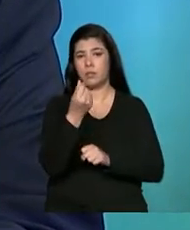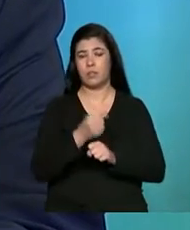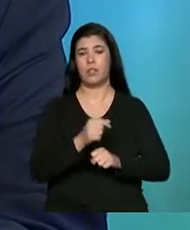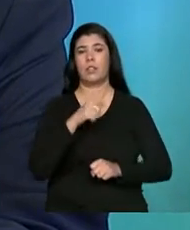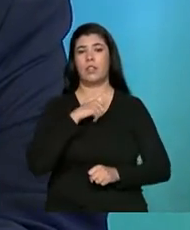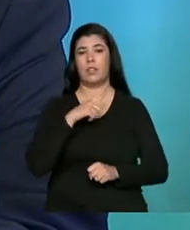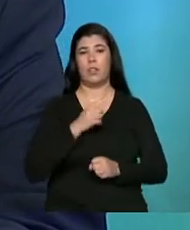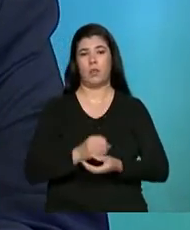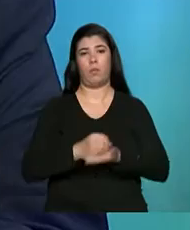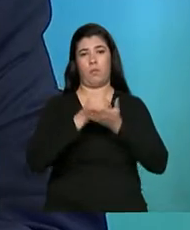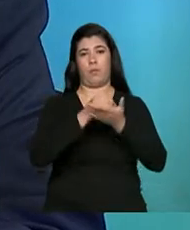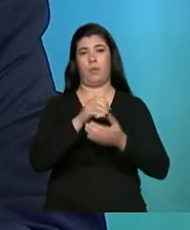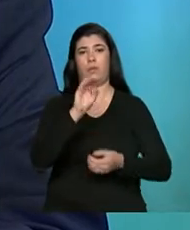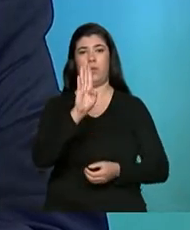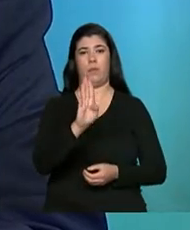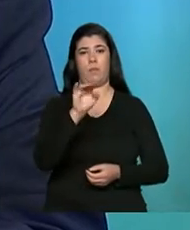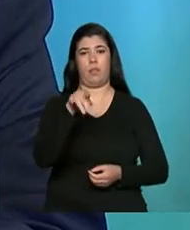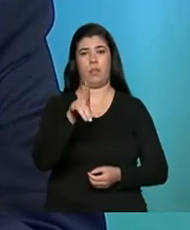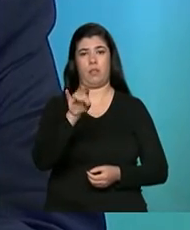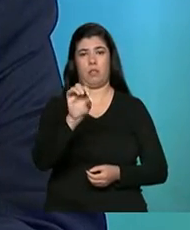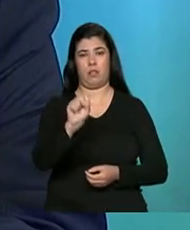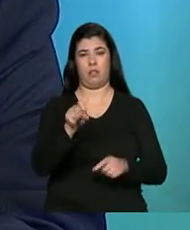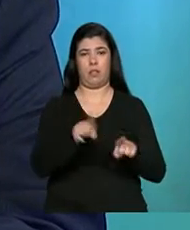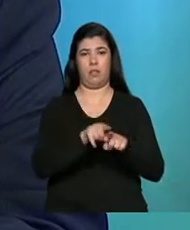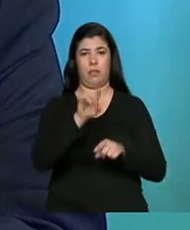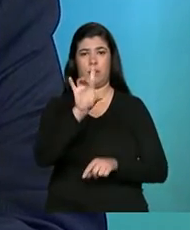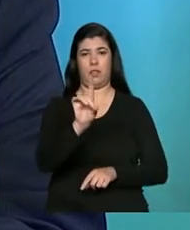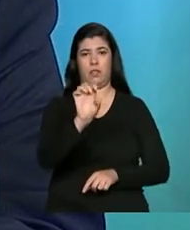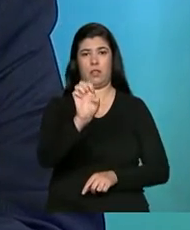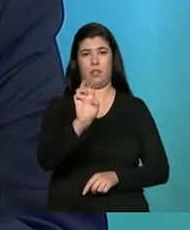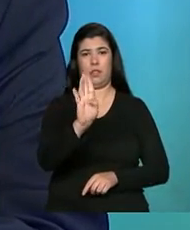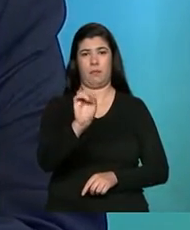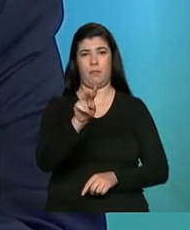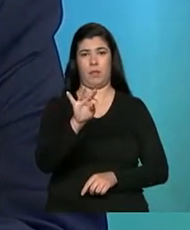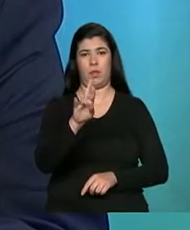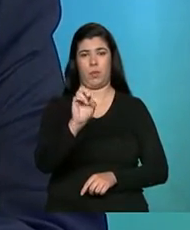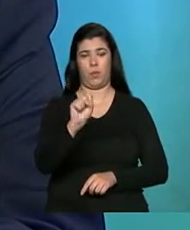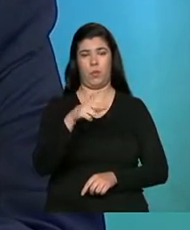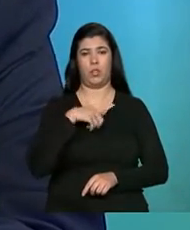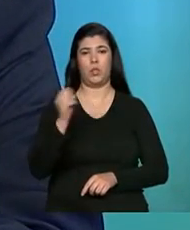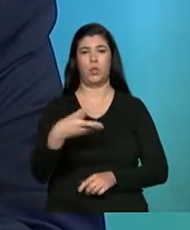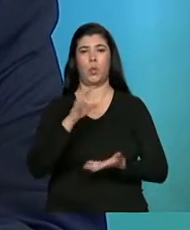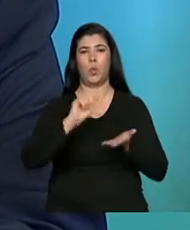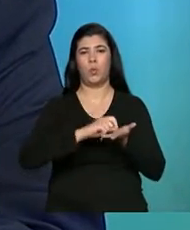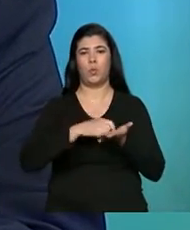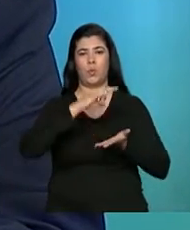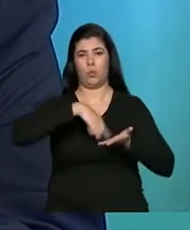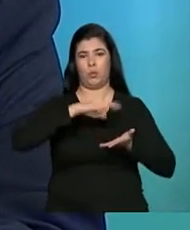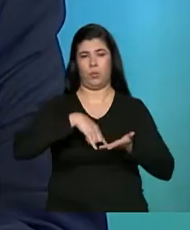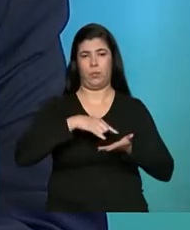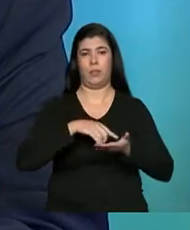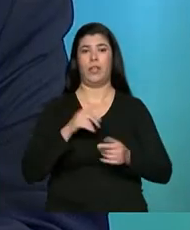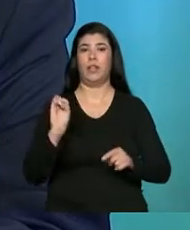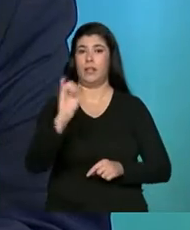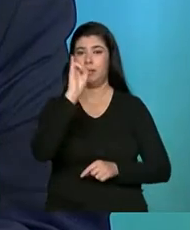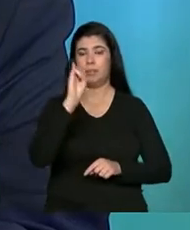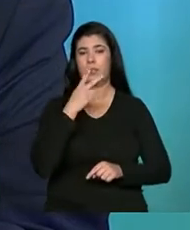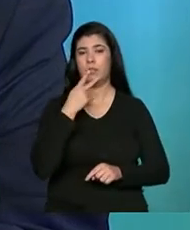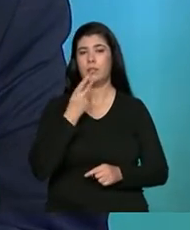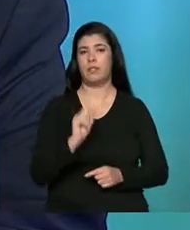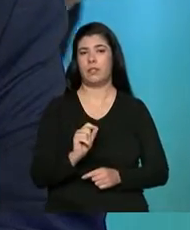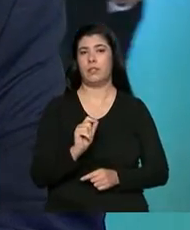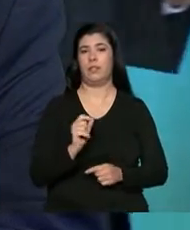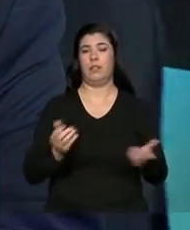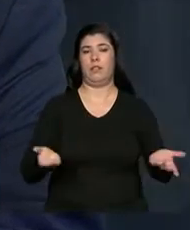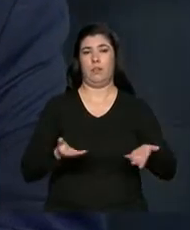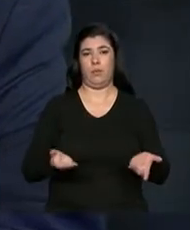de s e obviamente dentro de infraestrutura quero destacar também a importância que têm